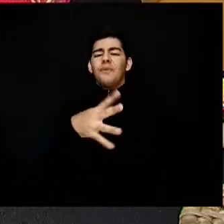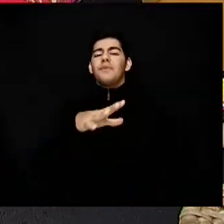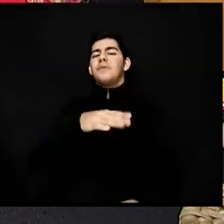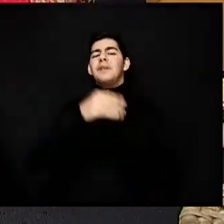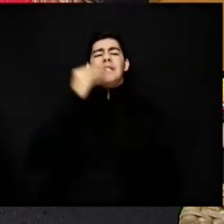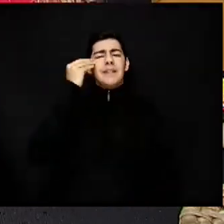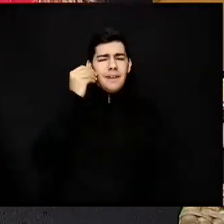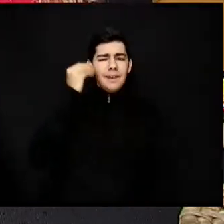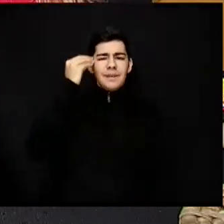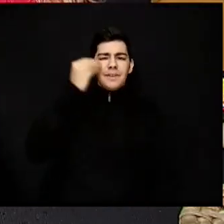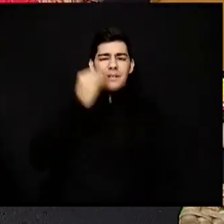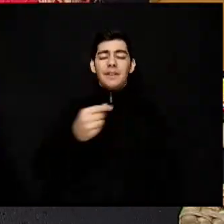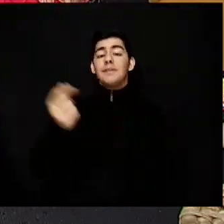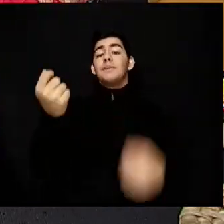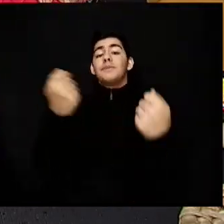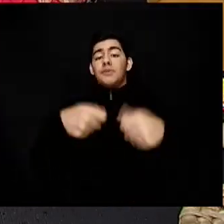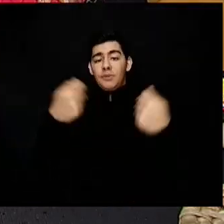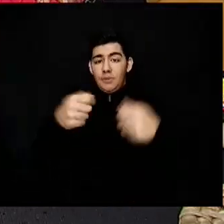É isso.